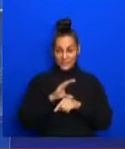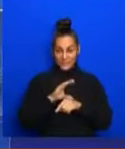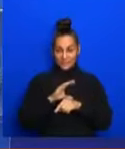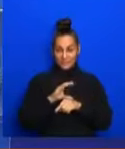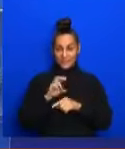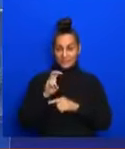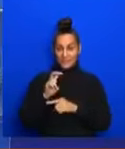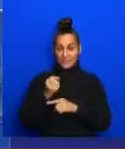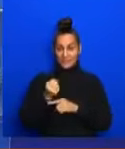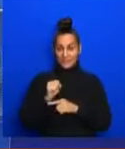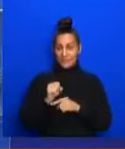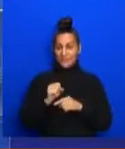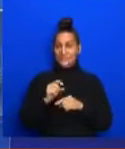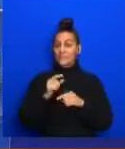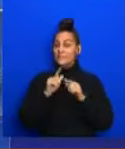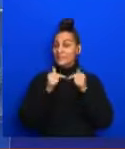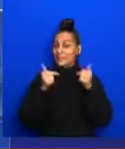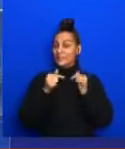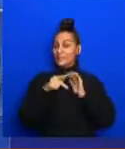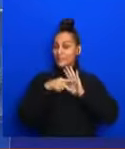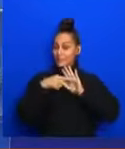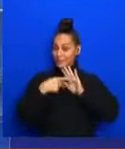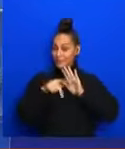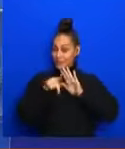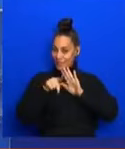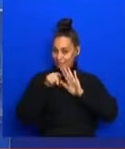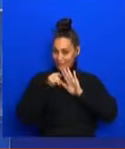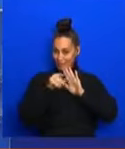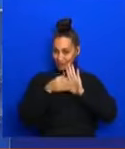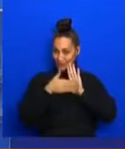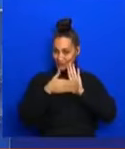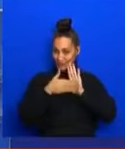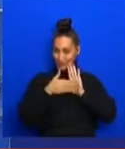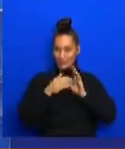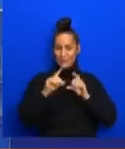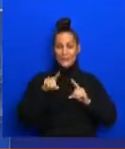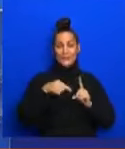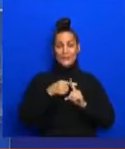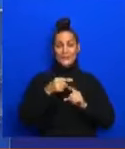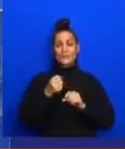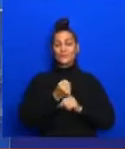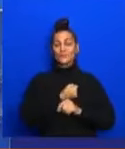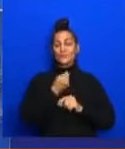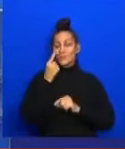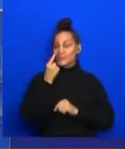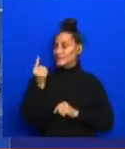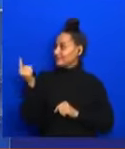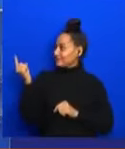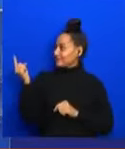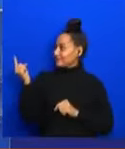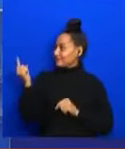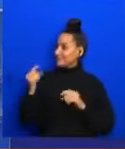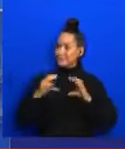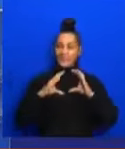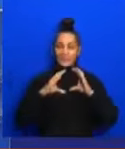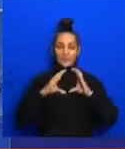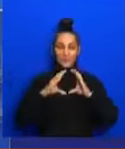58. Será que a sorte vai bater na sua aposta? Mais uma dezena na tela. Bola